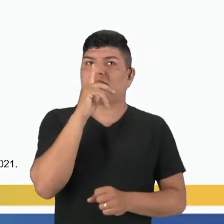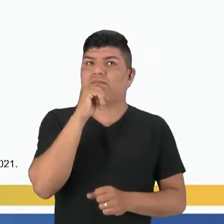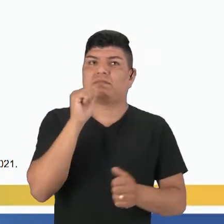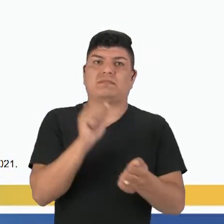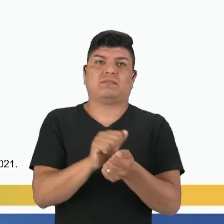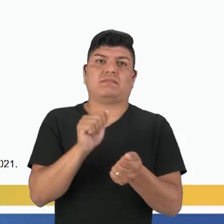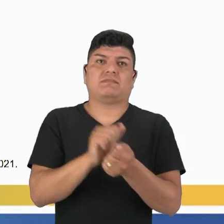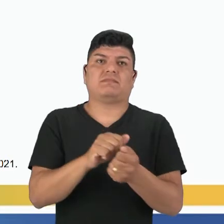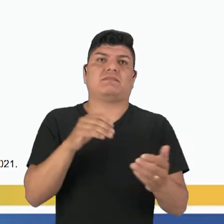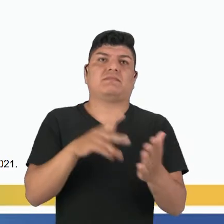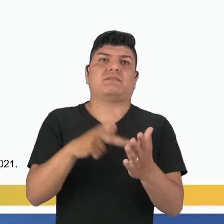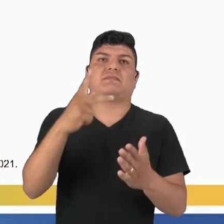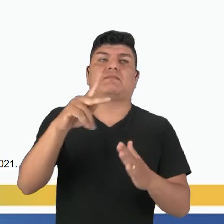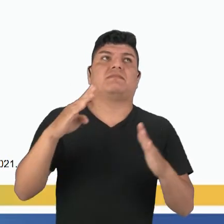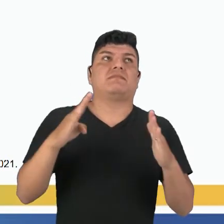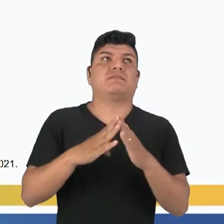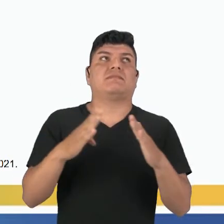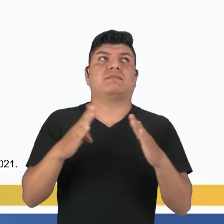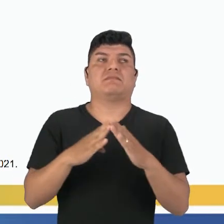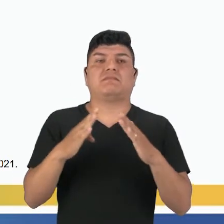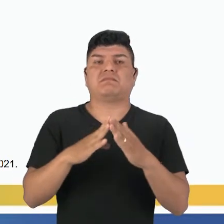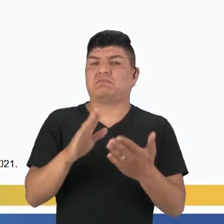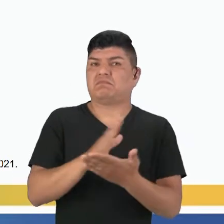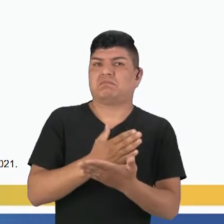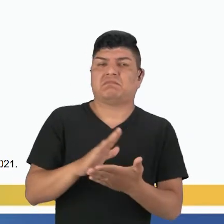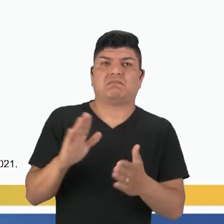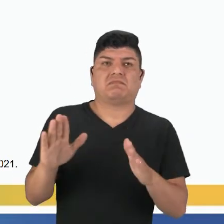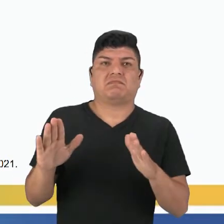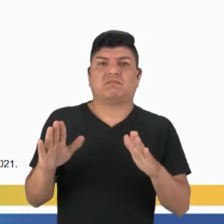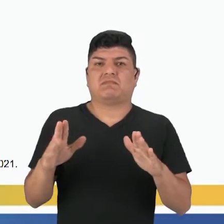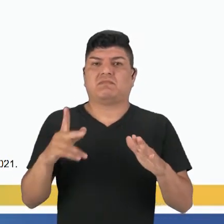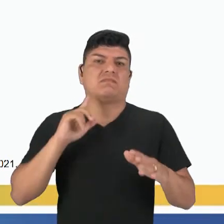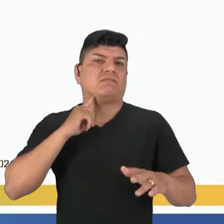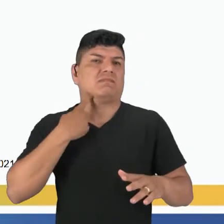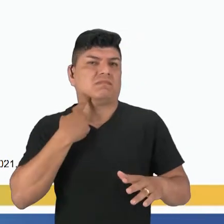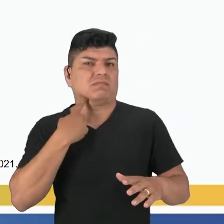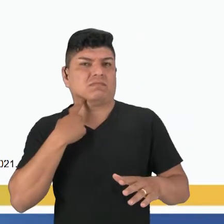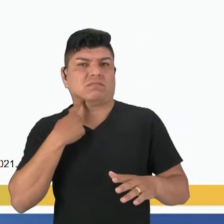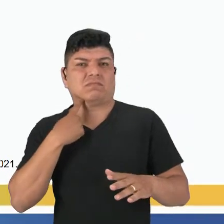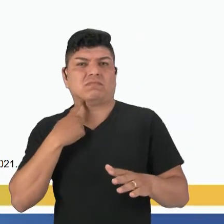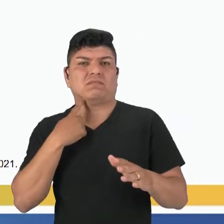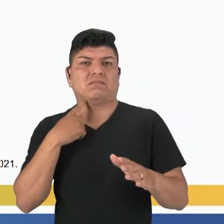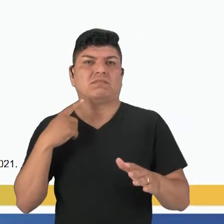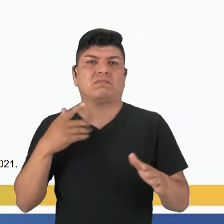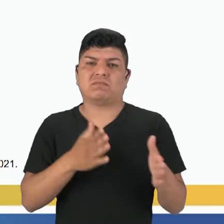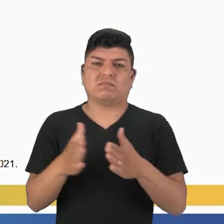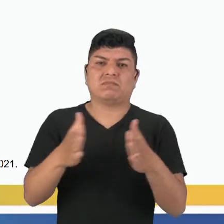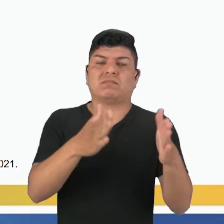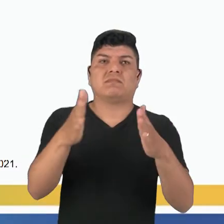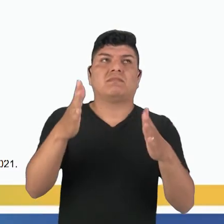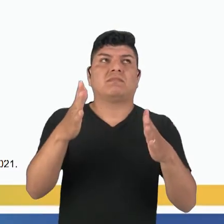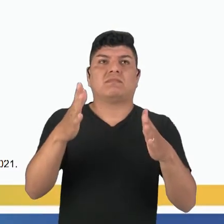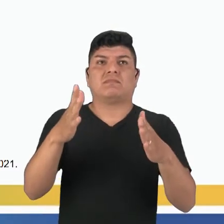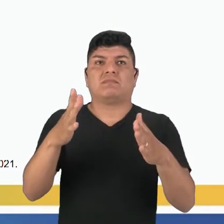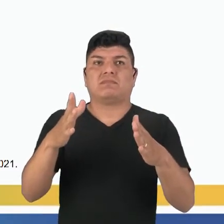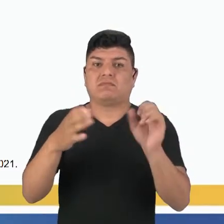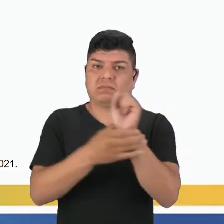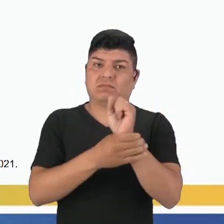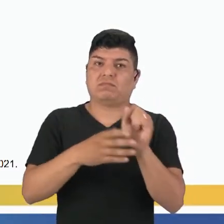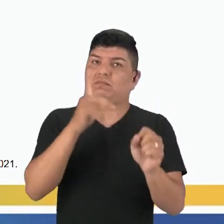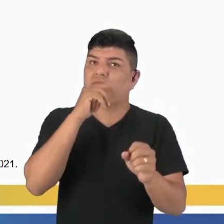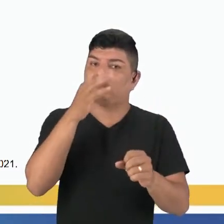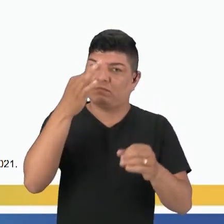junto até a sua casa para garantir se acontecer qualquer tipo de contaminação no meio do caminho, o cloro vai agir e garantir que você beba uma água